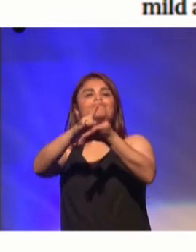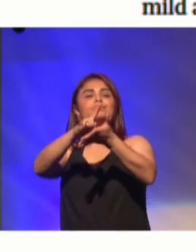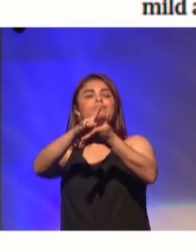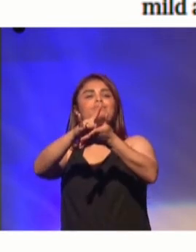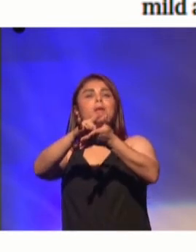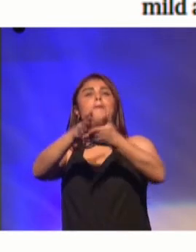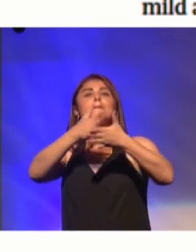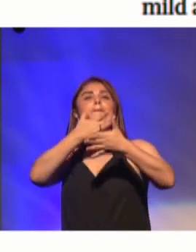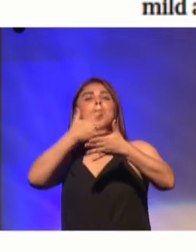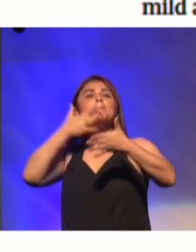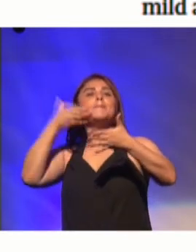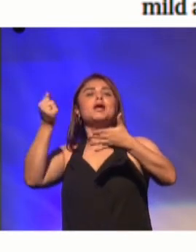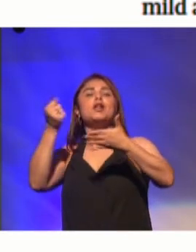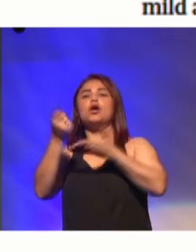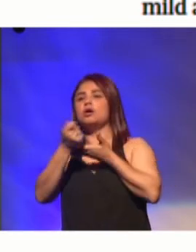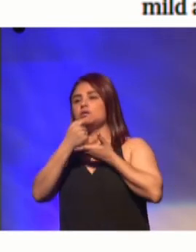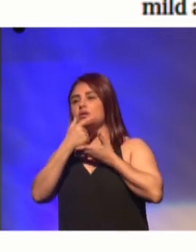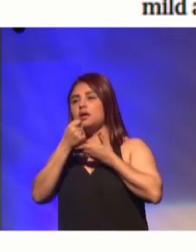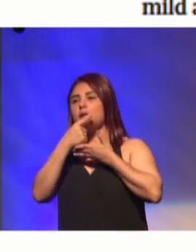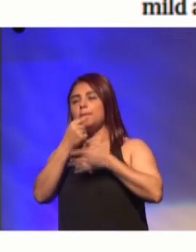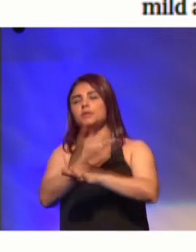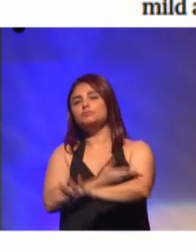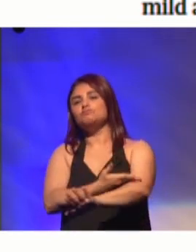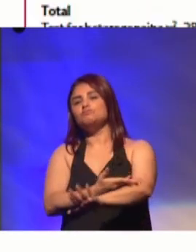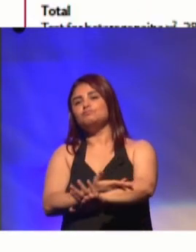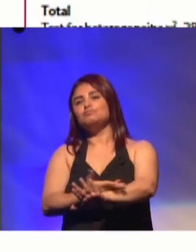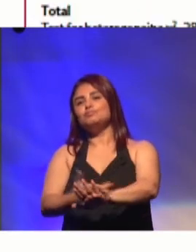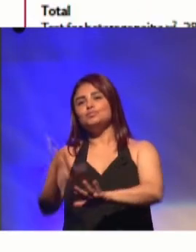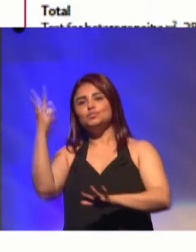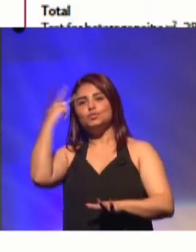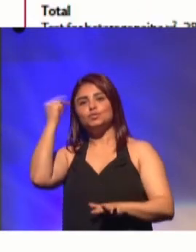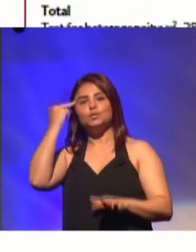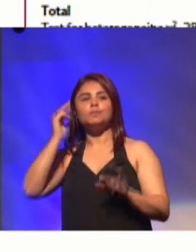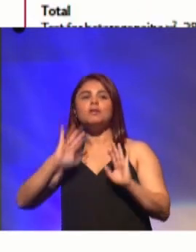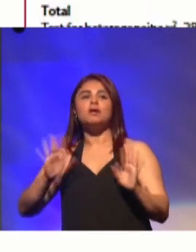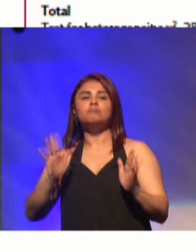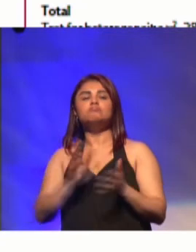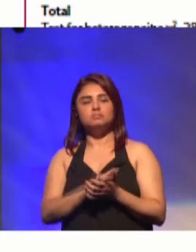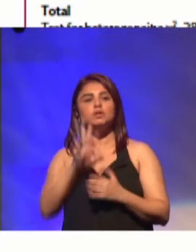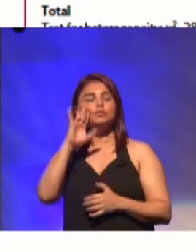os tradicionais analgésicos. Isso é muito interessante.